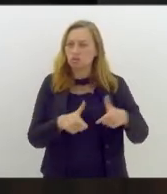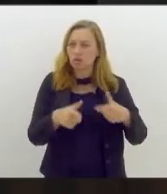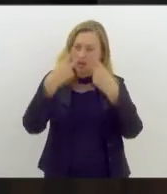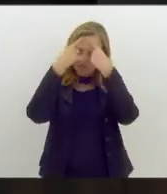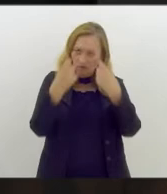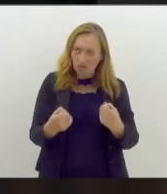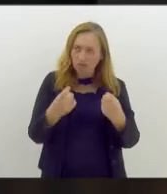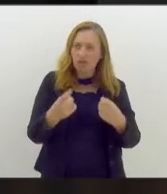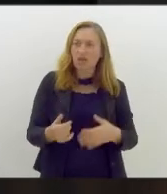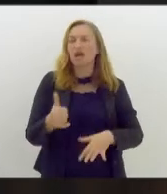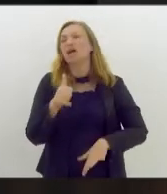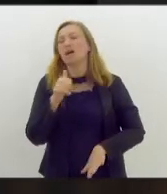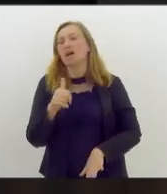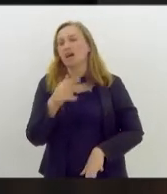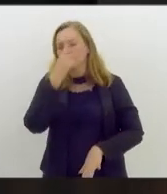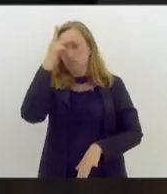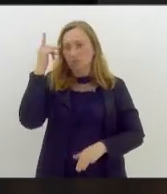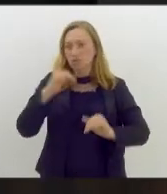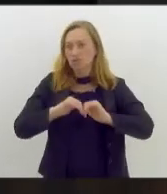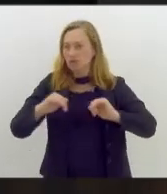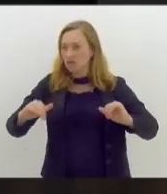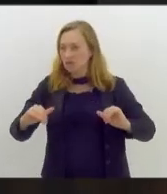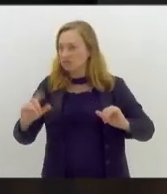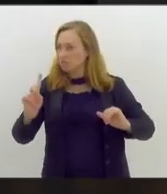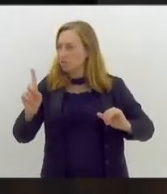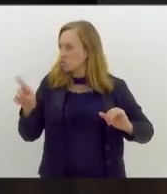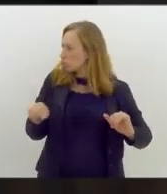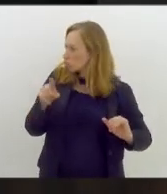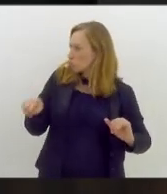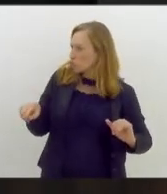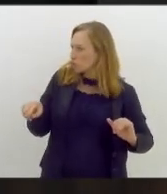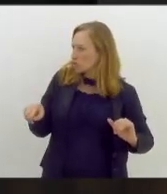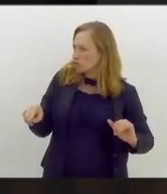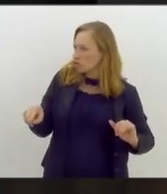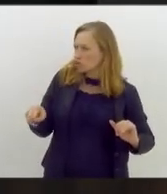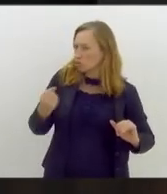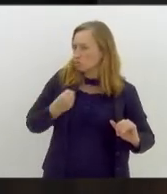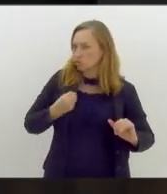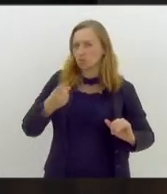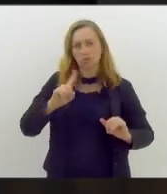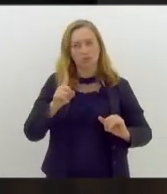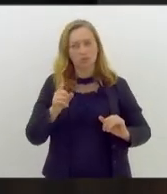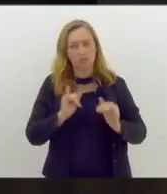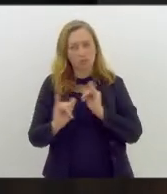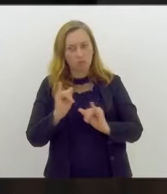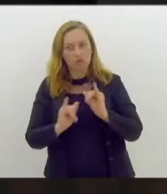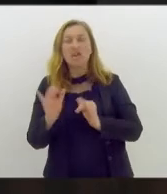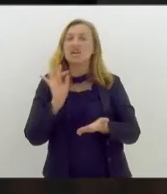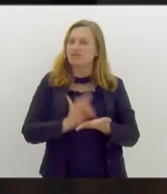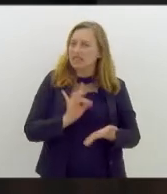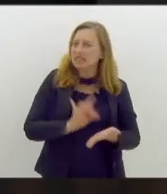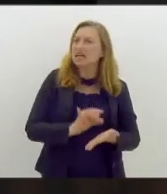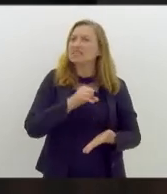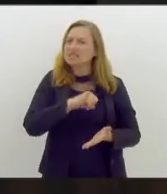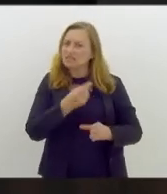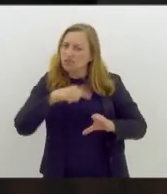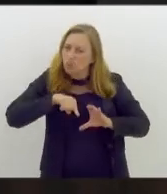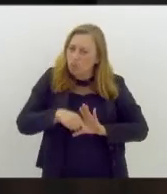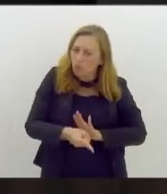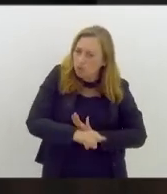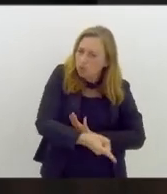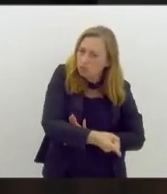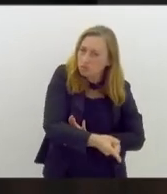mais abastadas não estão excluídas desta estatística. Em verdade, se formos mergulhar